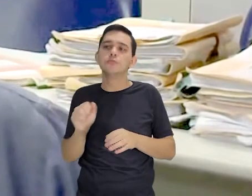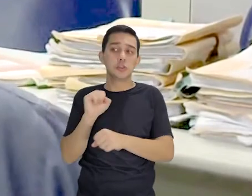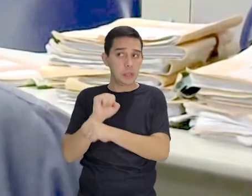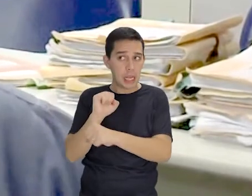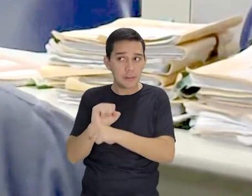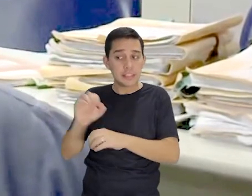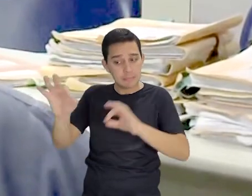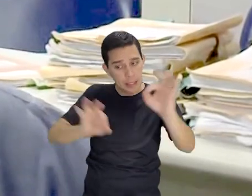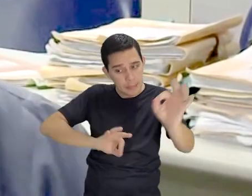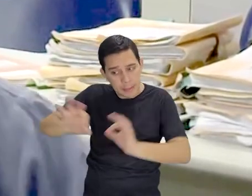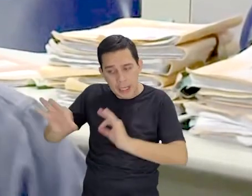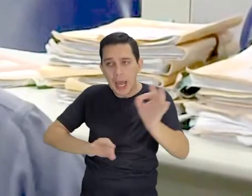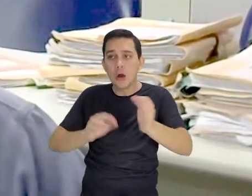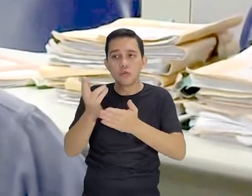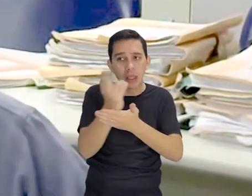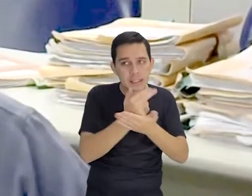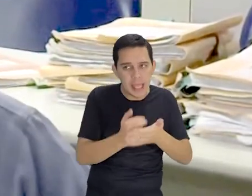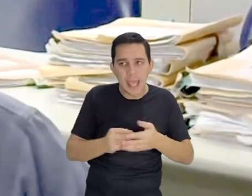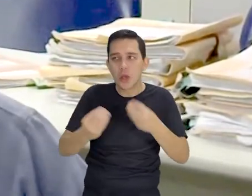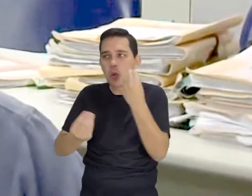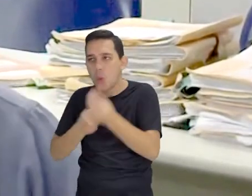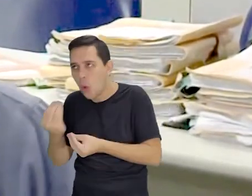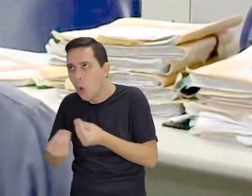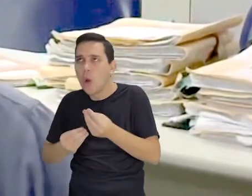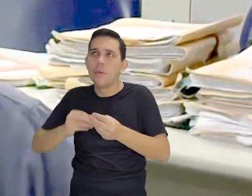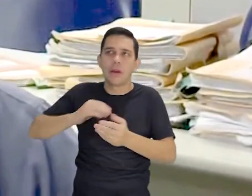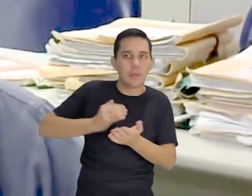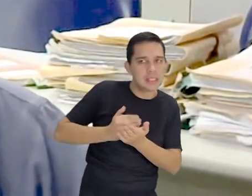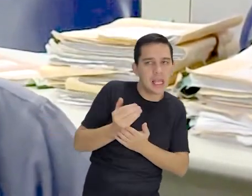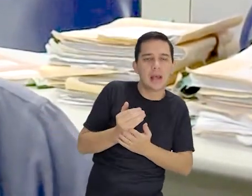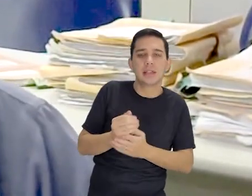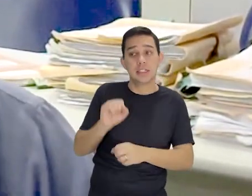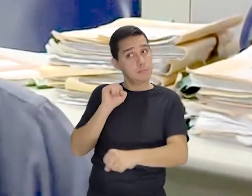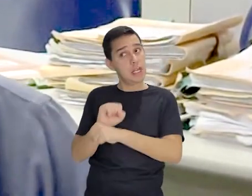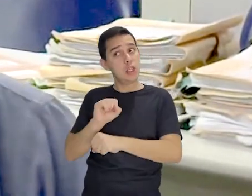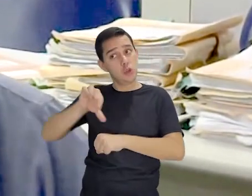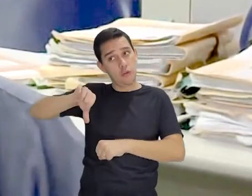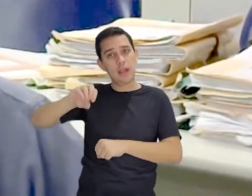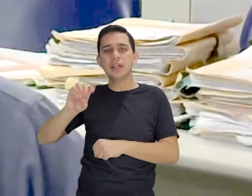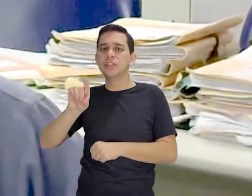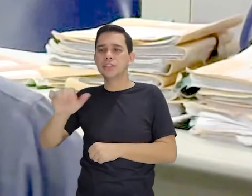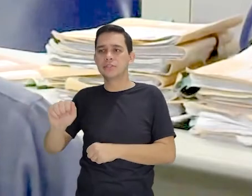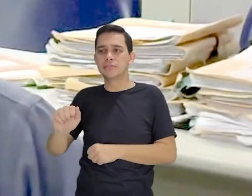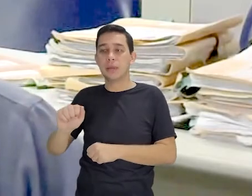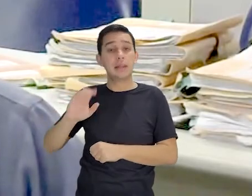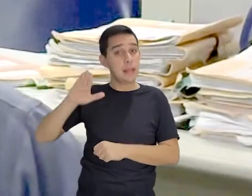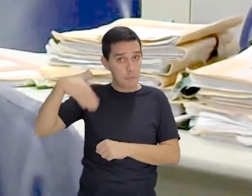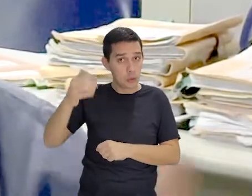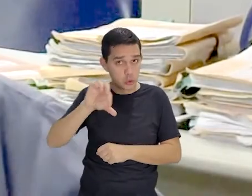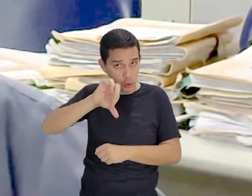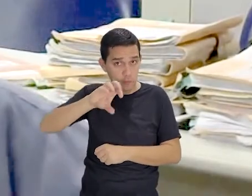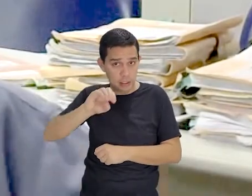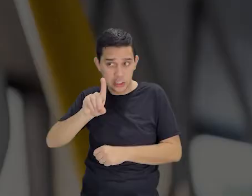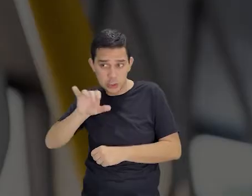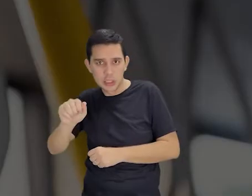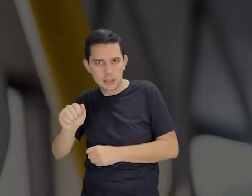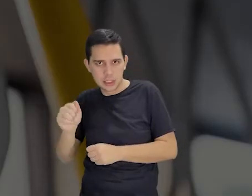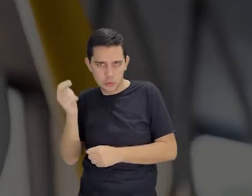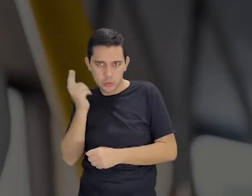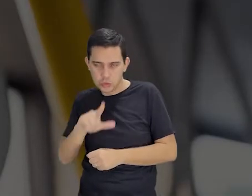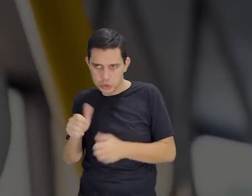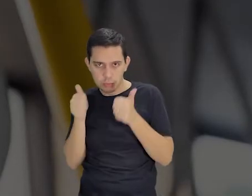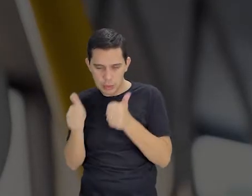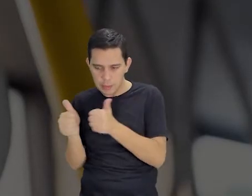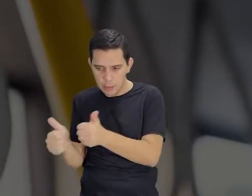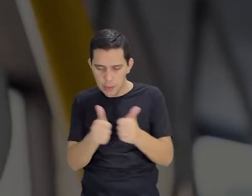a elaboração desse cronograma nesse prazo de 90 dias. E depois a gente pede que seja condenado a instalar efetivamente